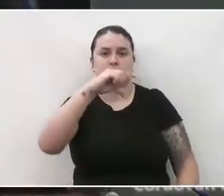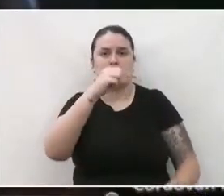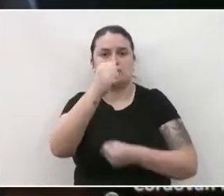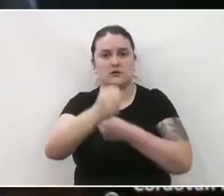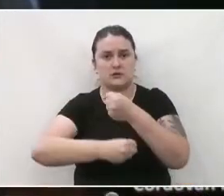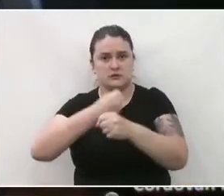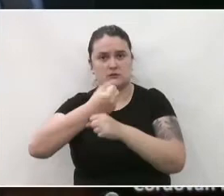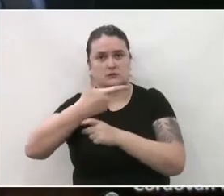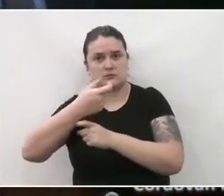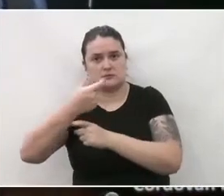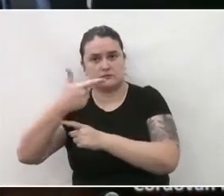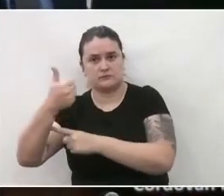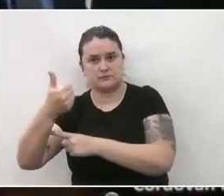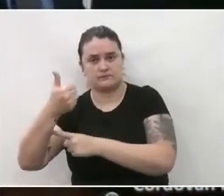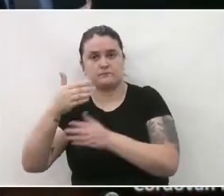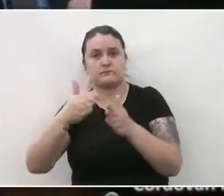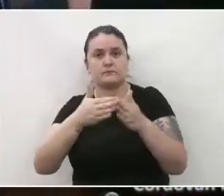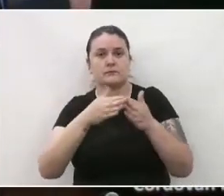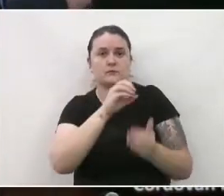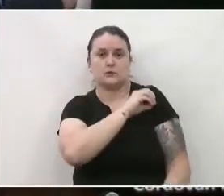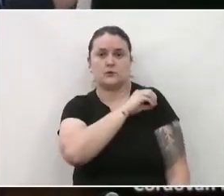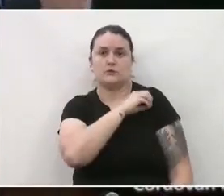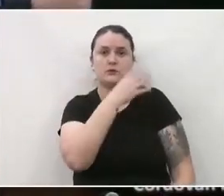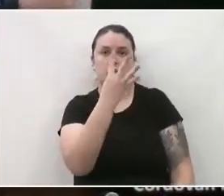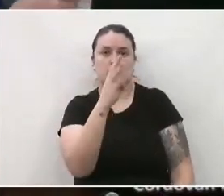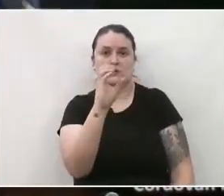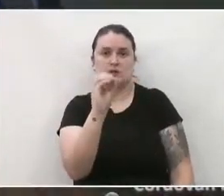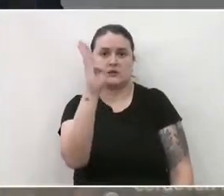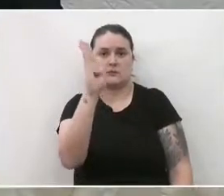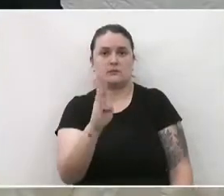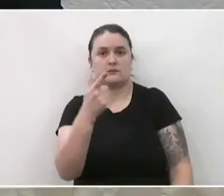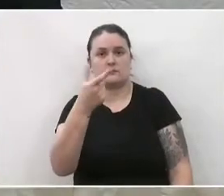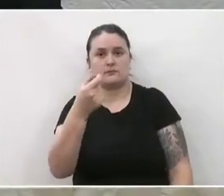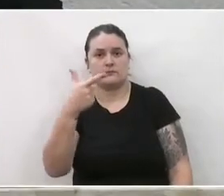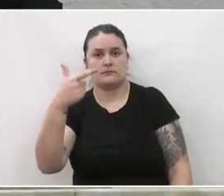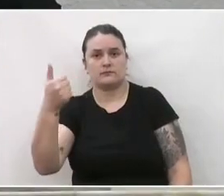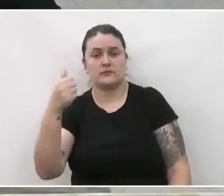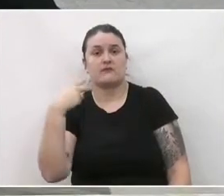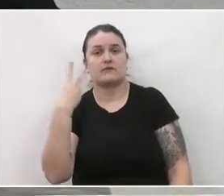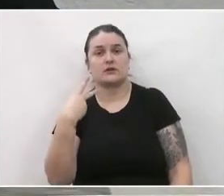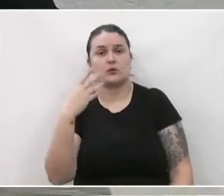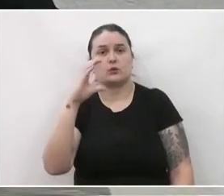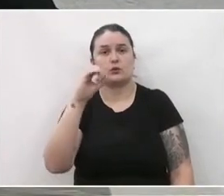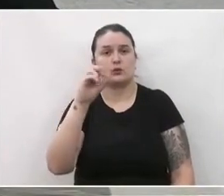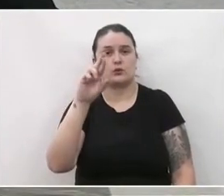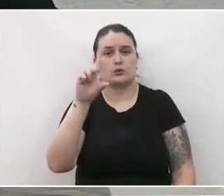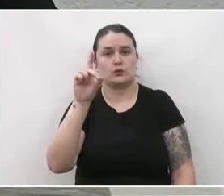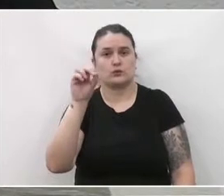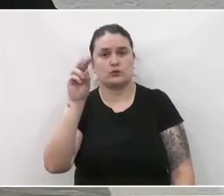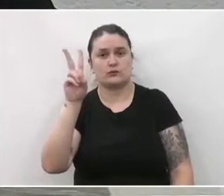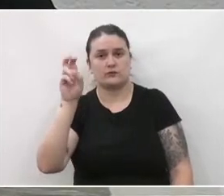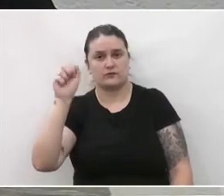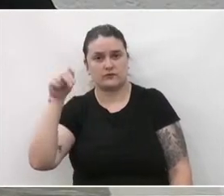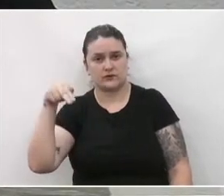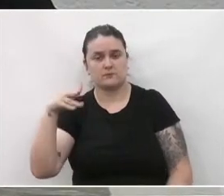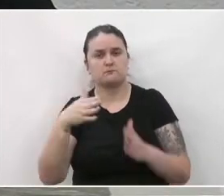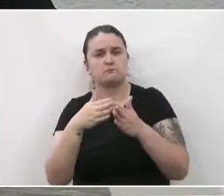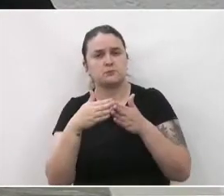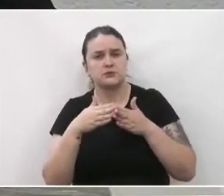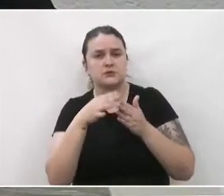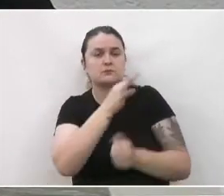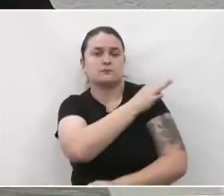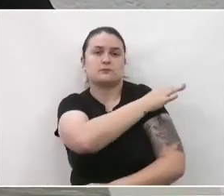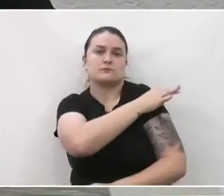2021. Requerimento número 40 de 2021, do vereador Cordovan Frederico de Melo Neto, ao senhor